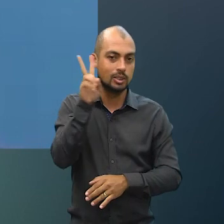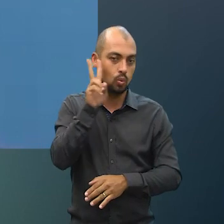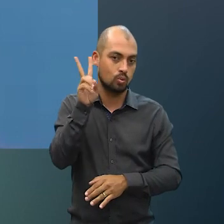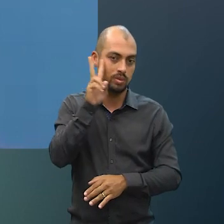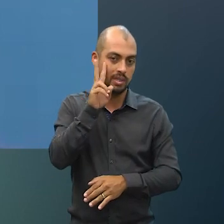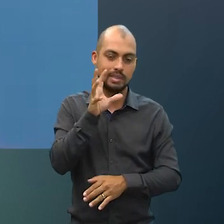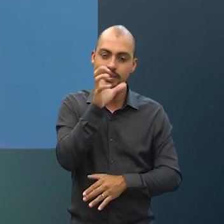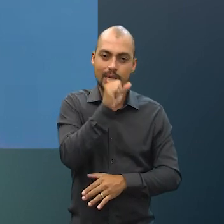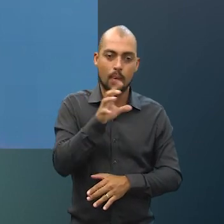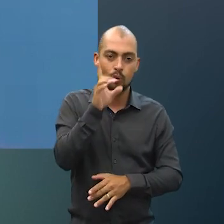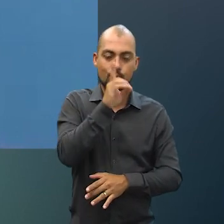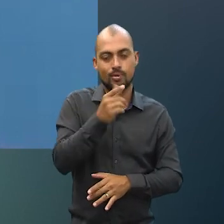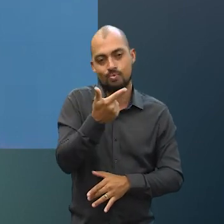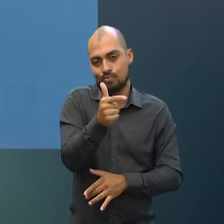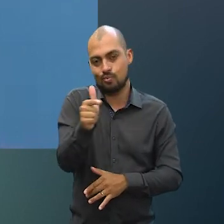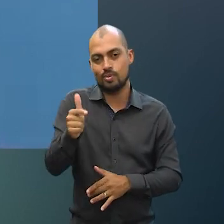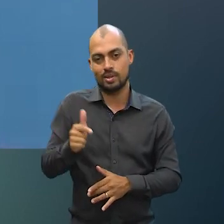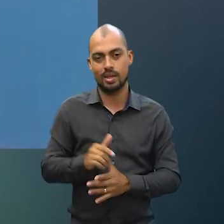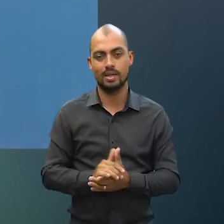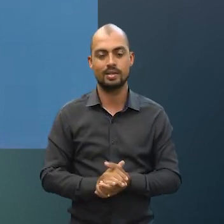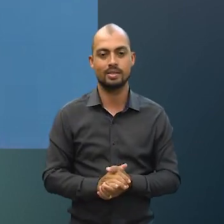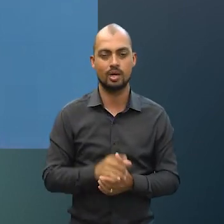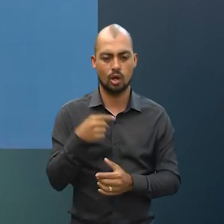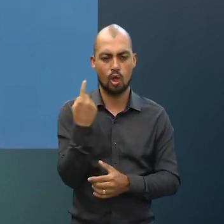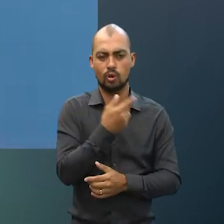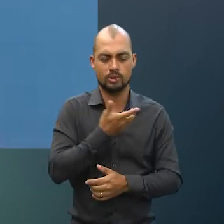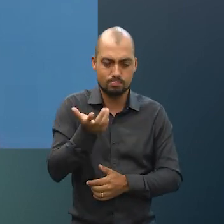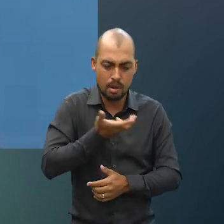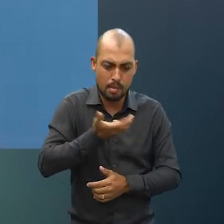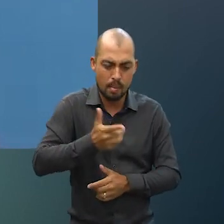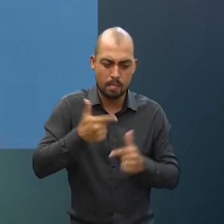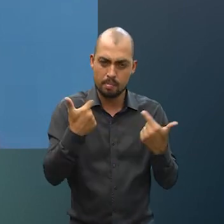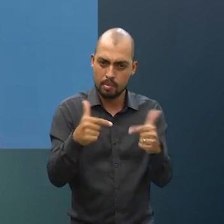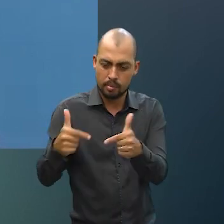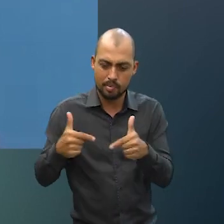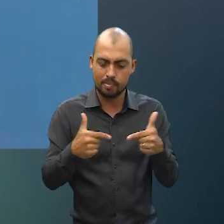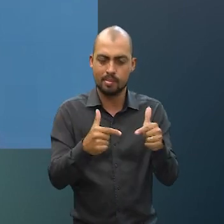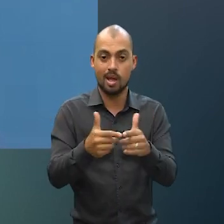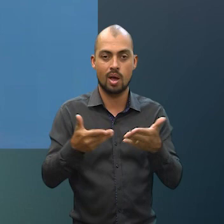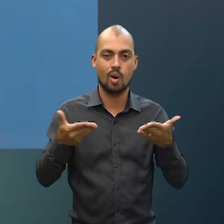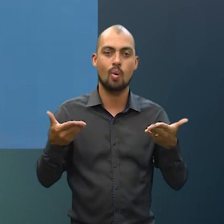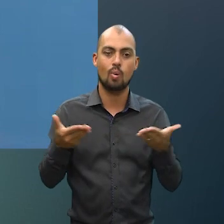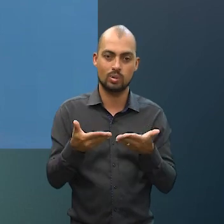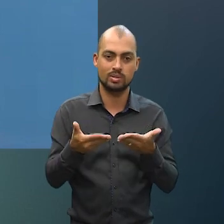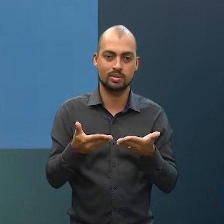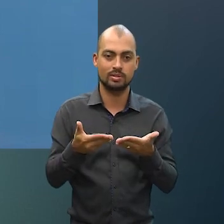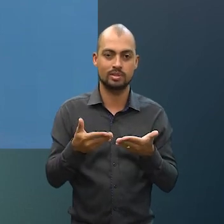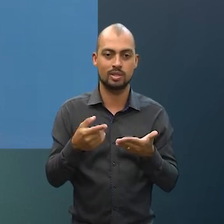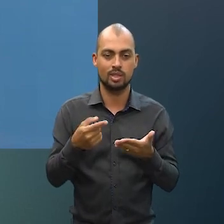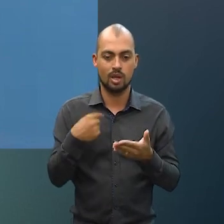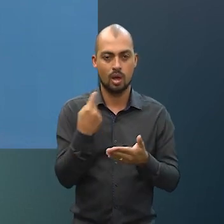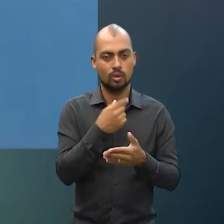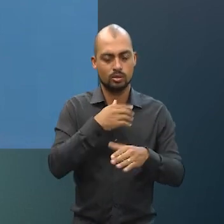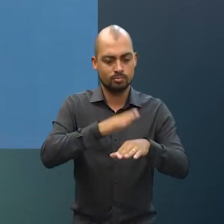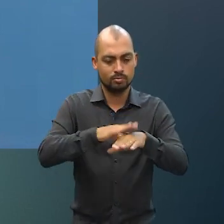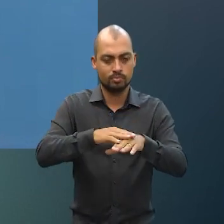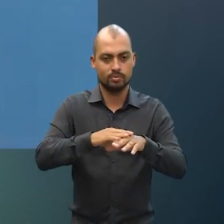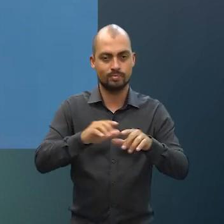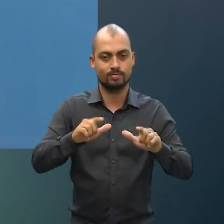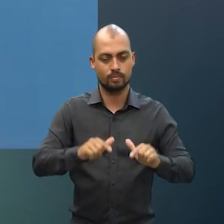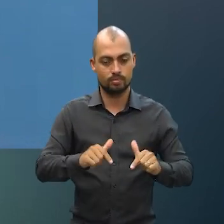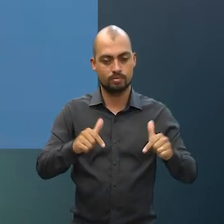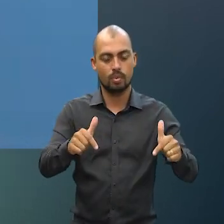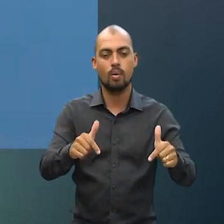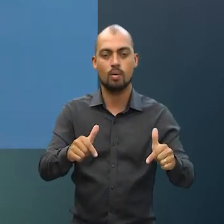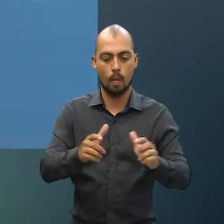turno número 1, apesar de a gente estar trabalhando 2 turnos. E hoje nós estamos expandindo para Portugal. estamos